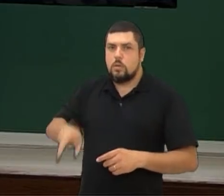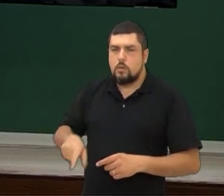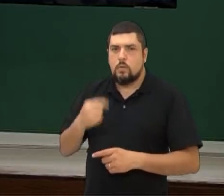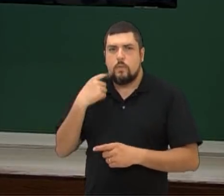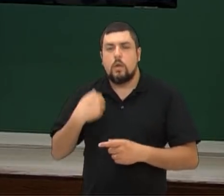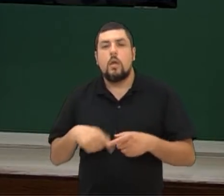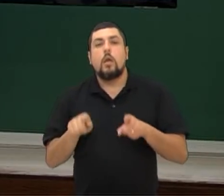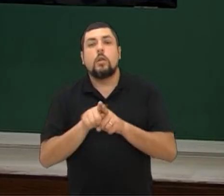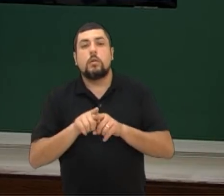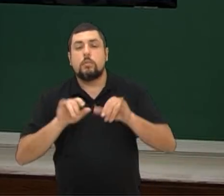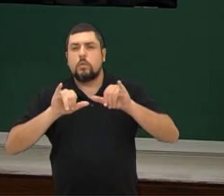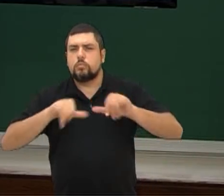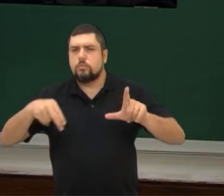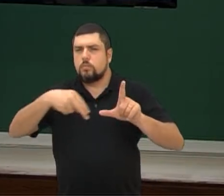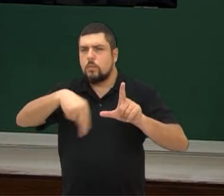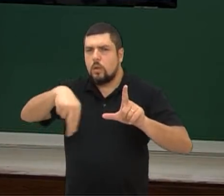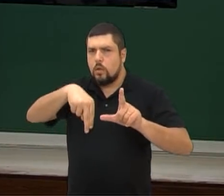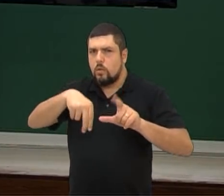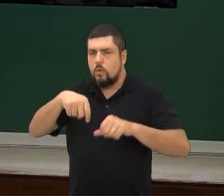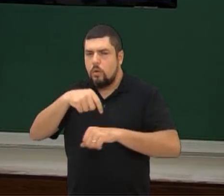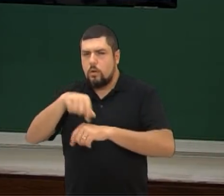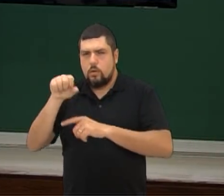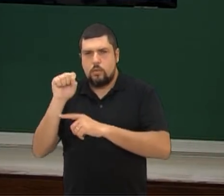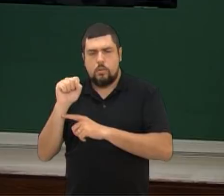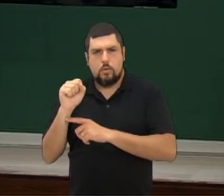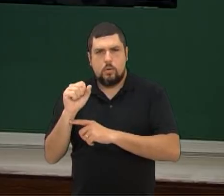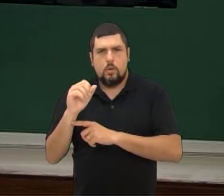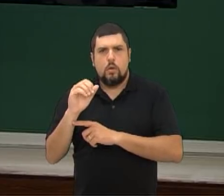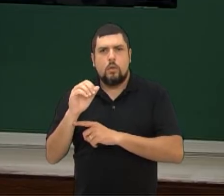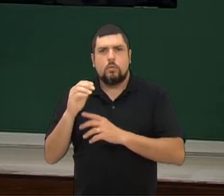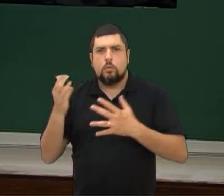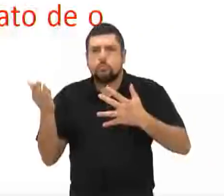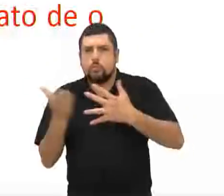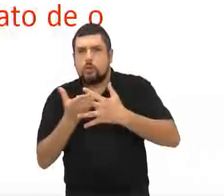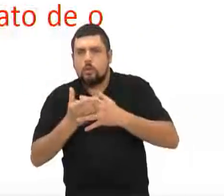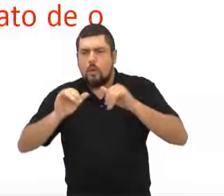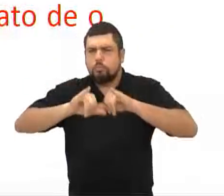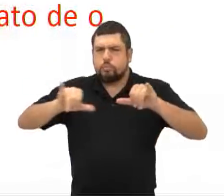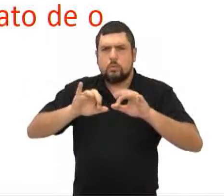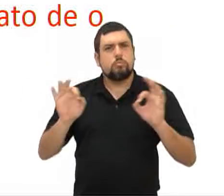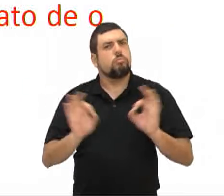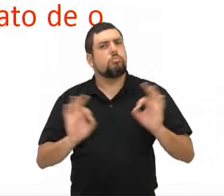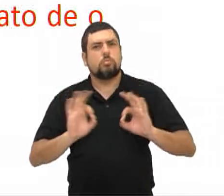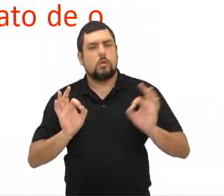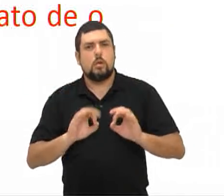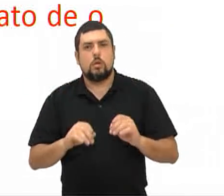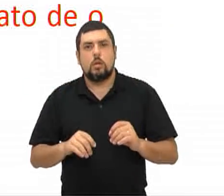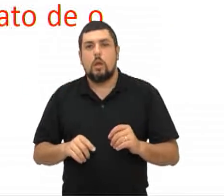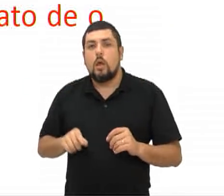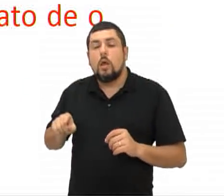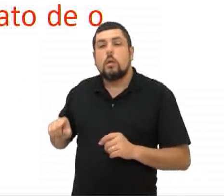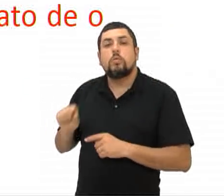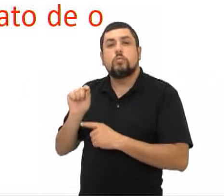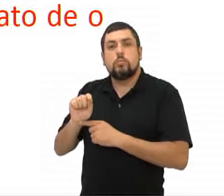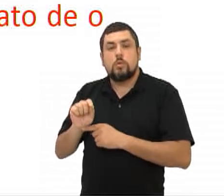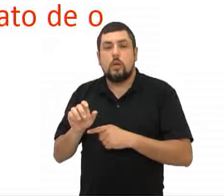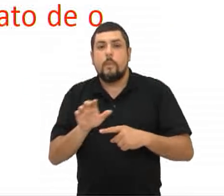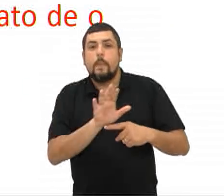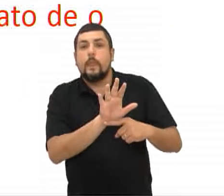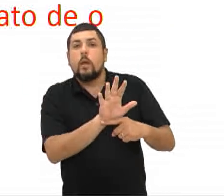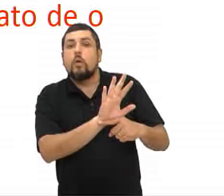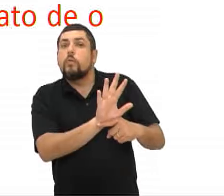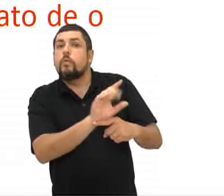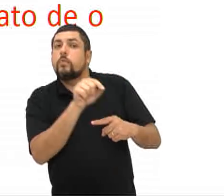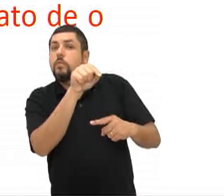8? Também não. Aqui, a gente entende o quê? É possível entender que o autor critica o fato de o filme não ter